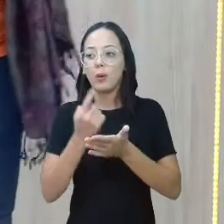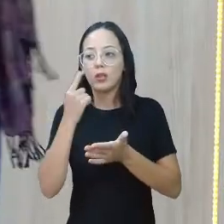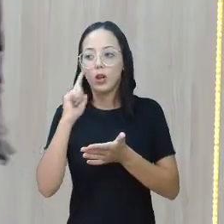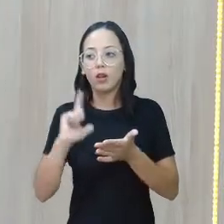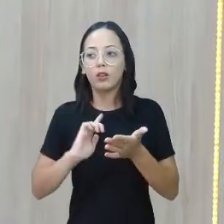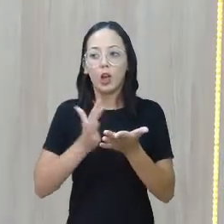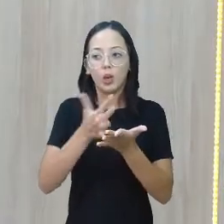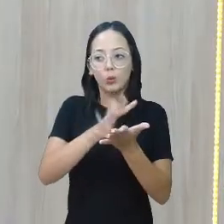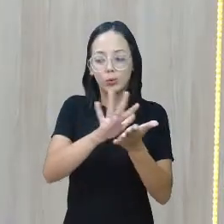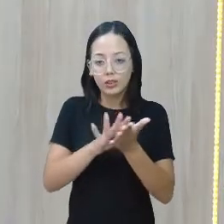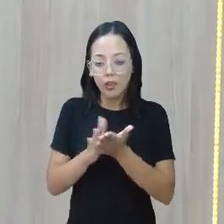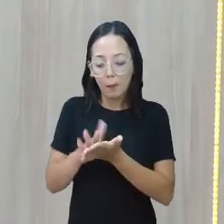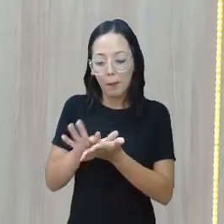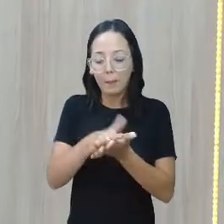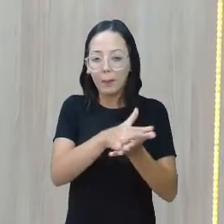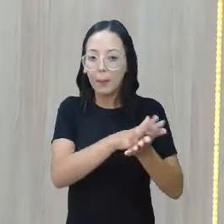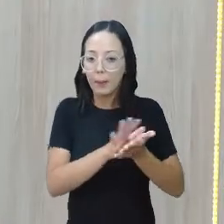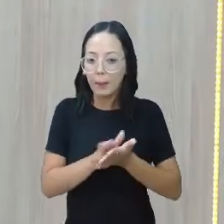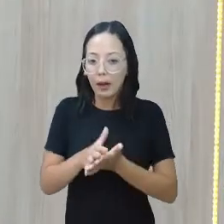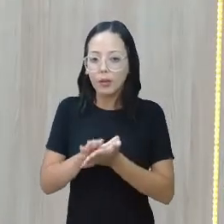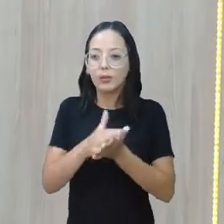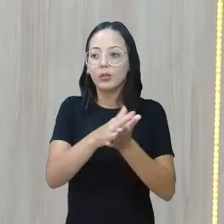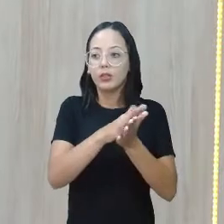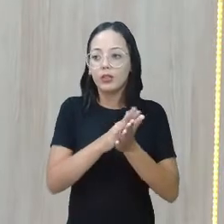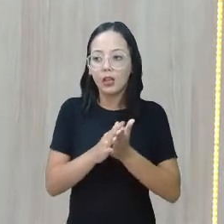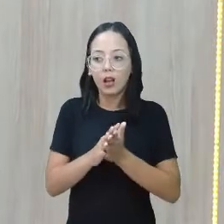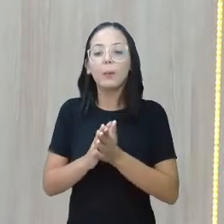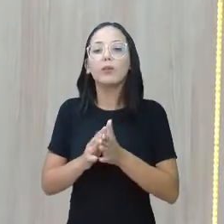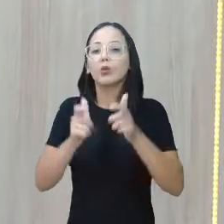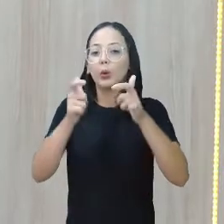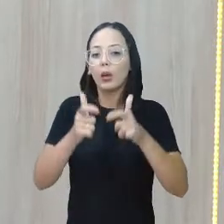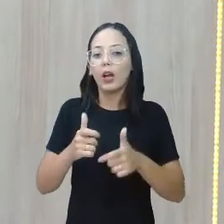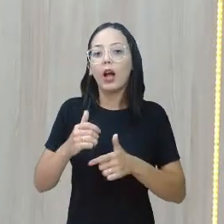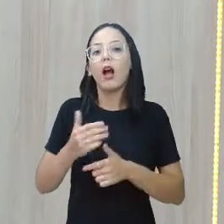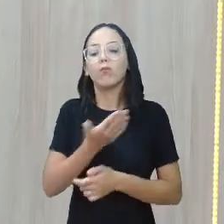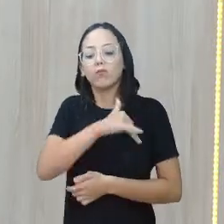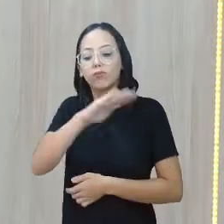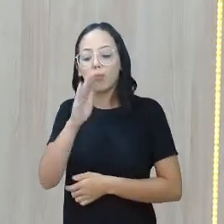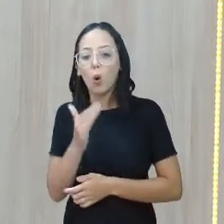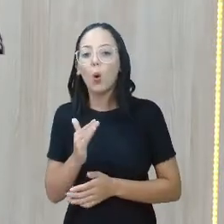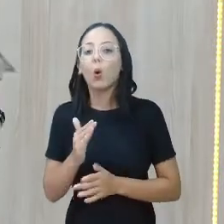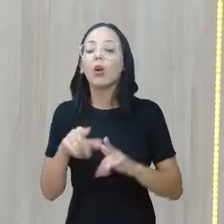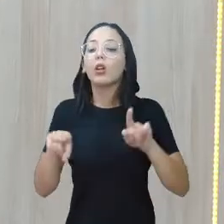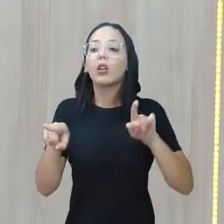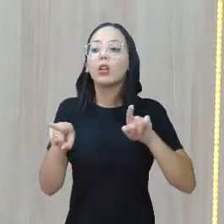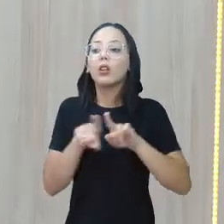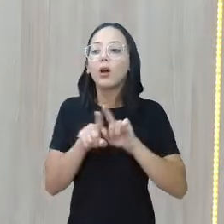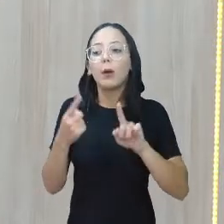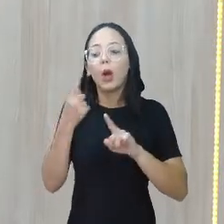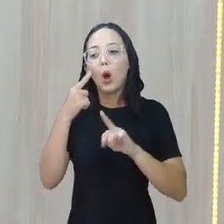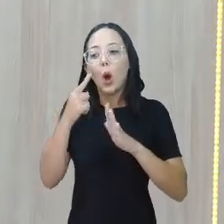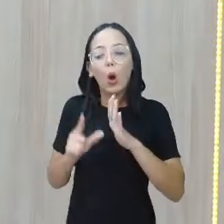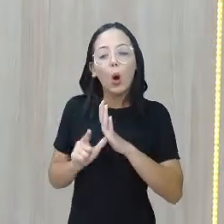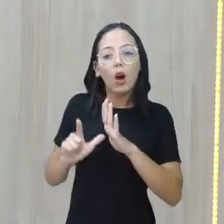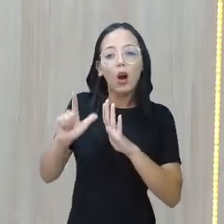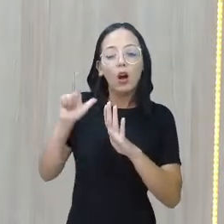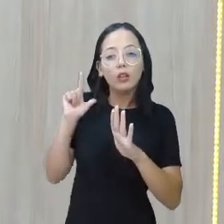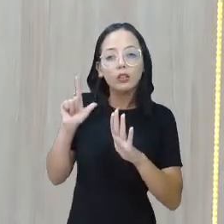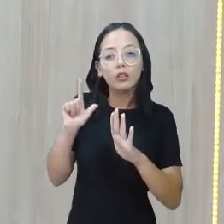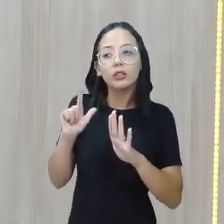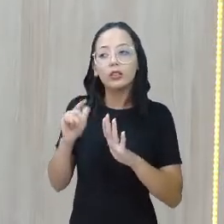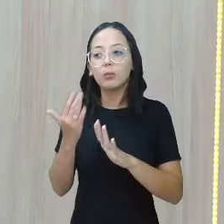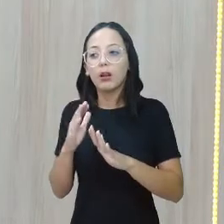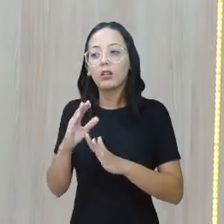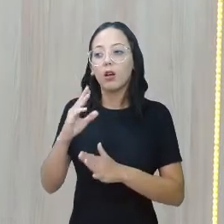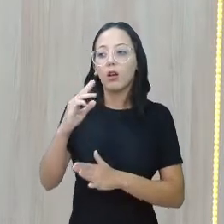samba mesmo, aquele samba raiz ali dos morros cariocas, ok? Ou até antes, indo ali para